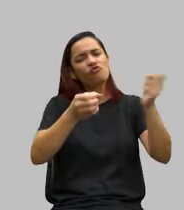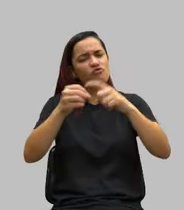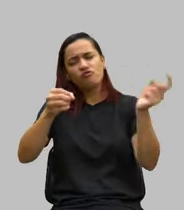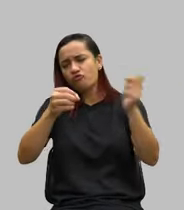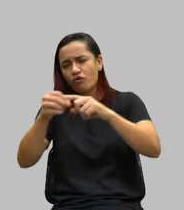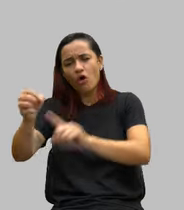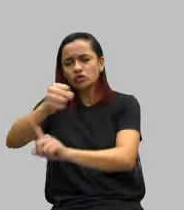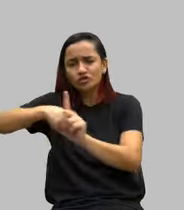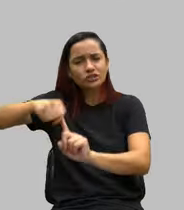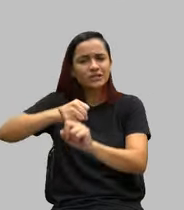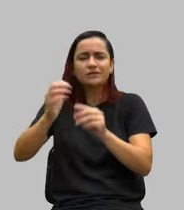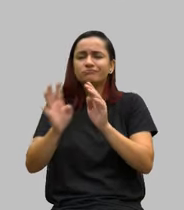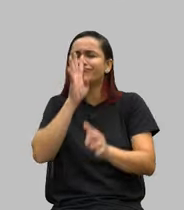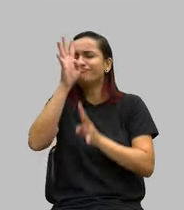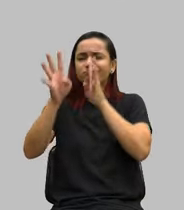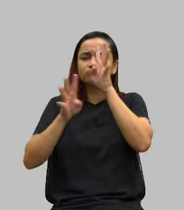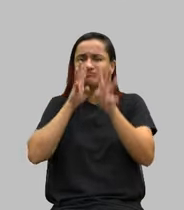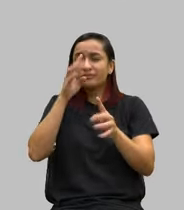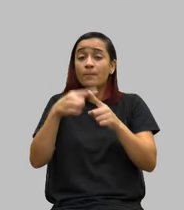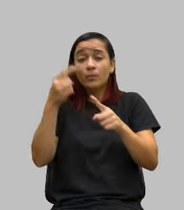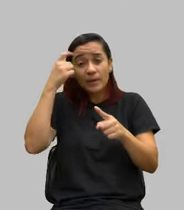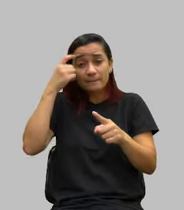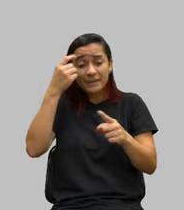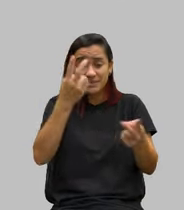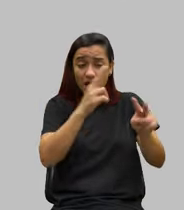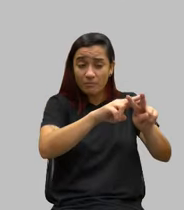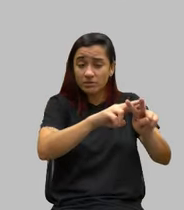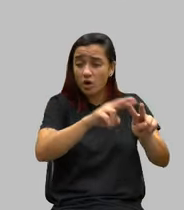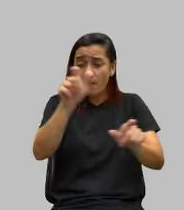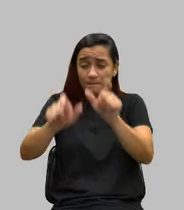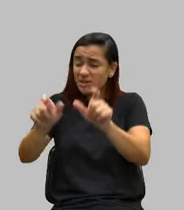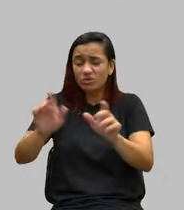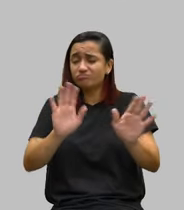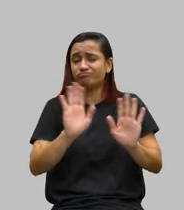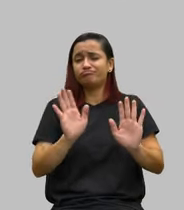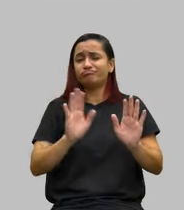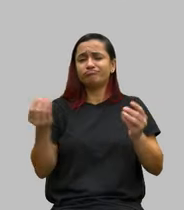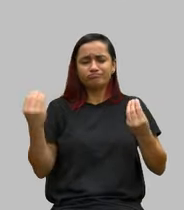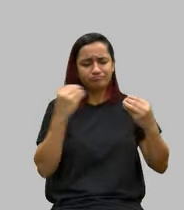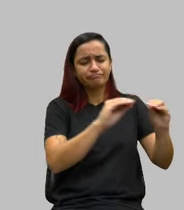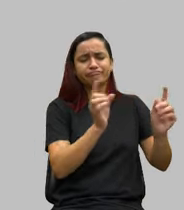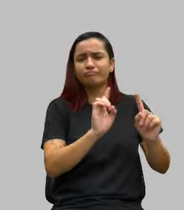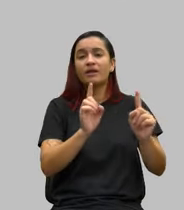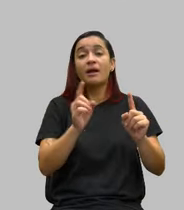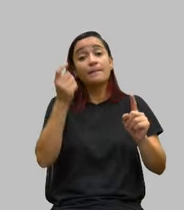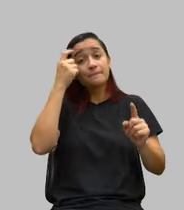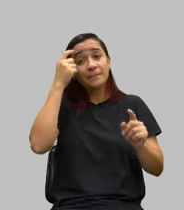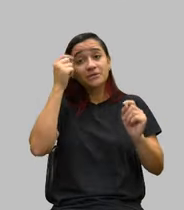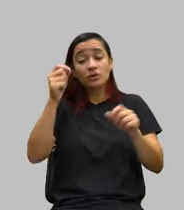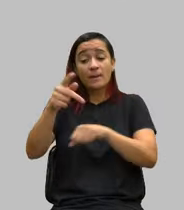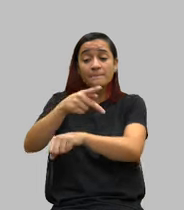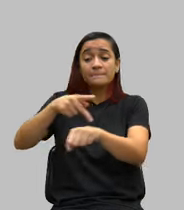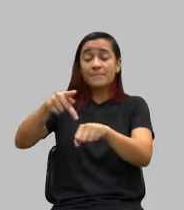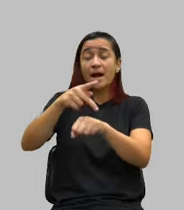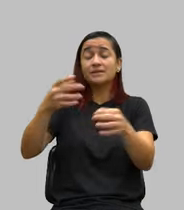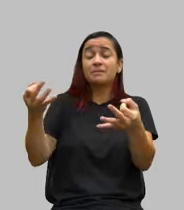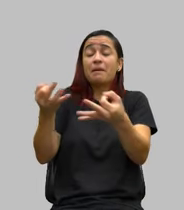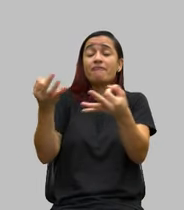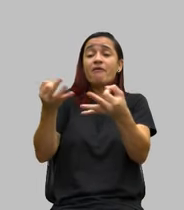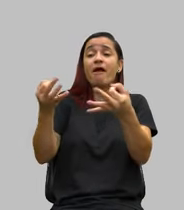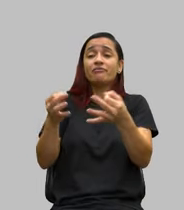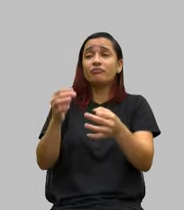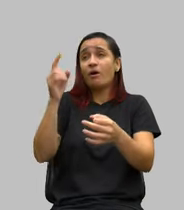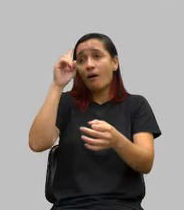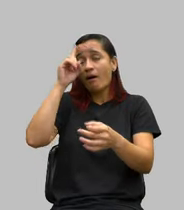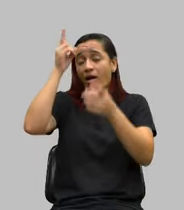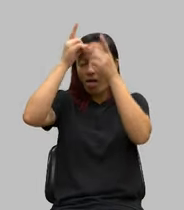fica preso porque eles acham que prisão não é para preço eles vivem no no no país de Alice eles vivem de poesia Então